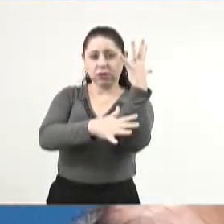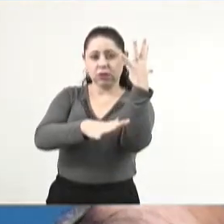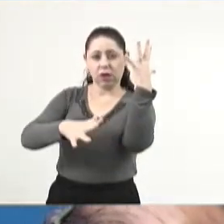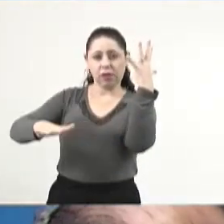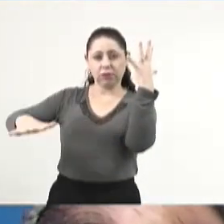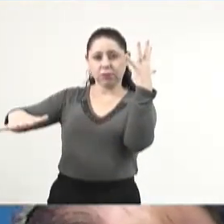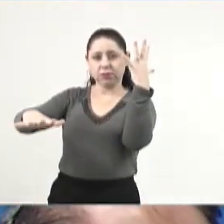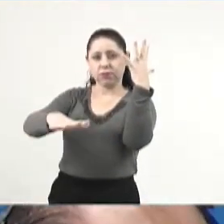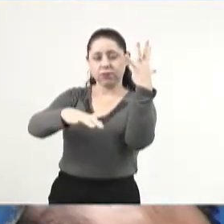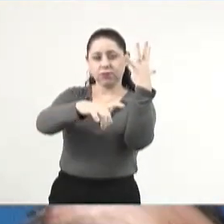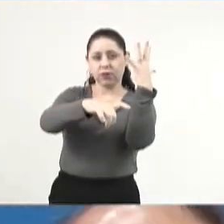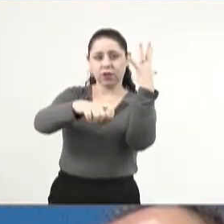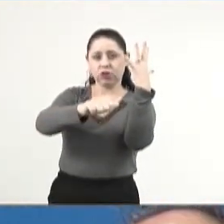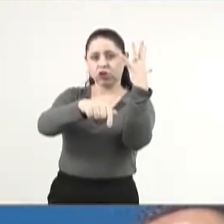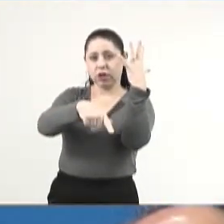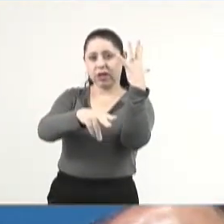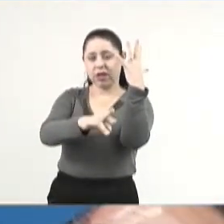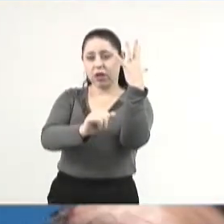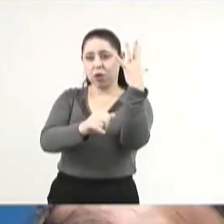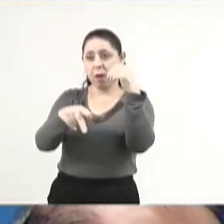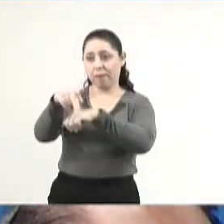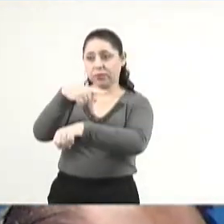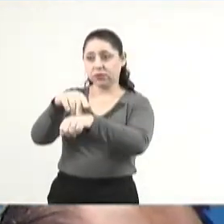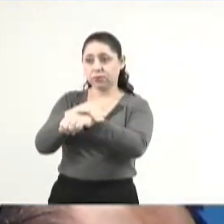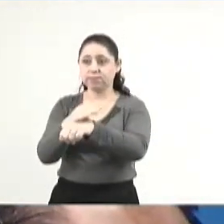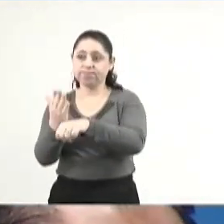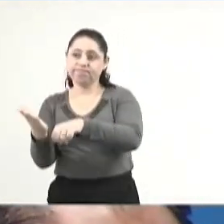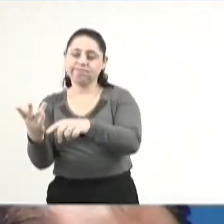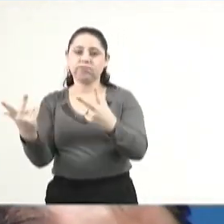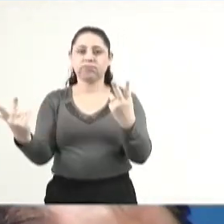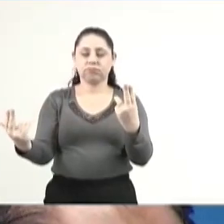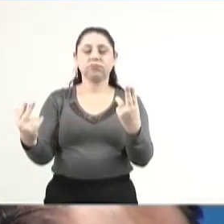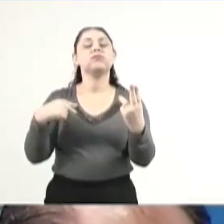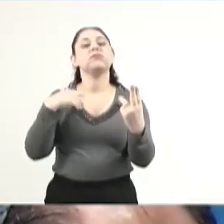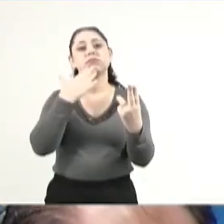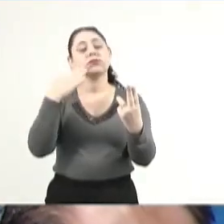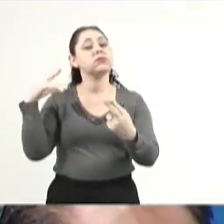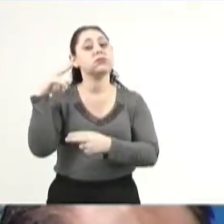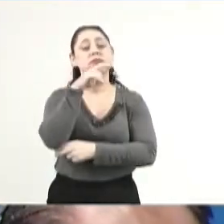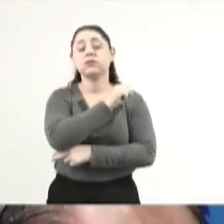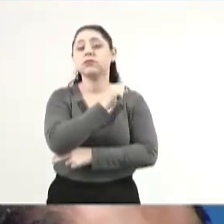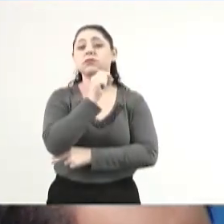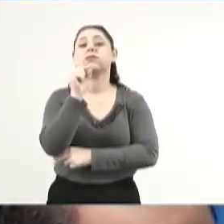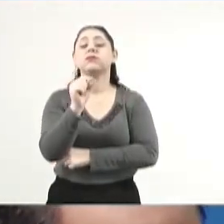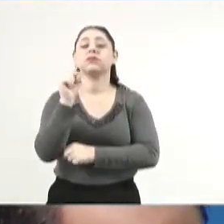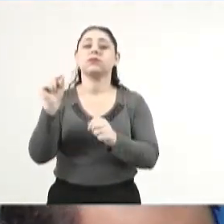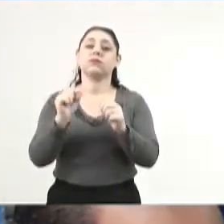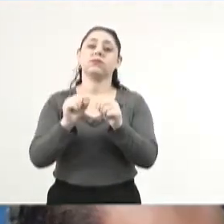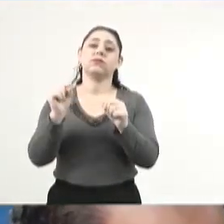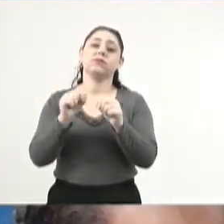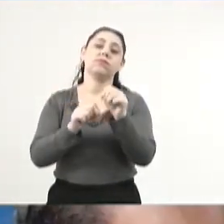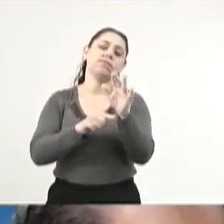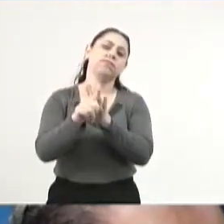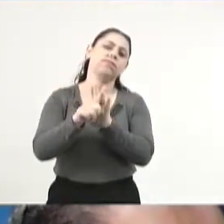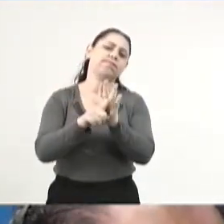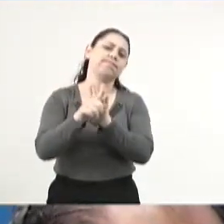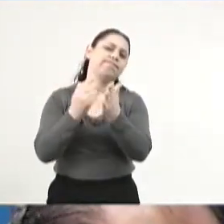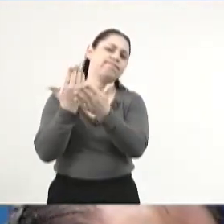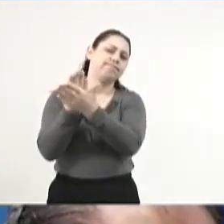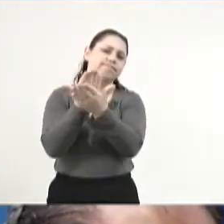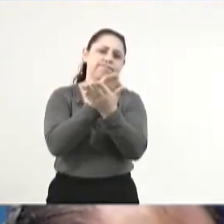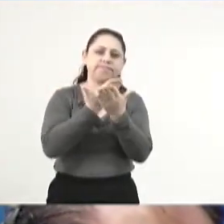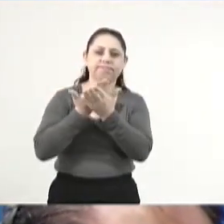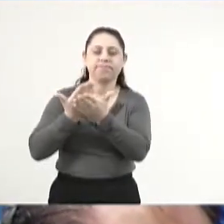do idioma chaquenho do país vizinho, solicitamos com urgência a realização de